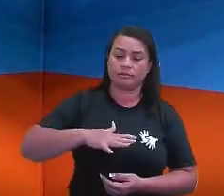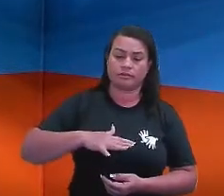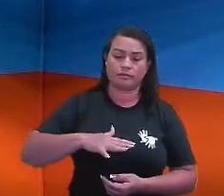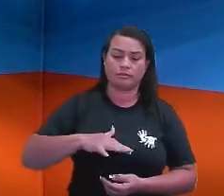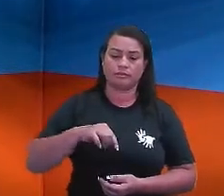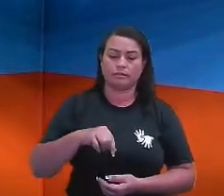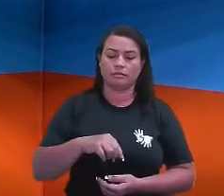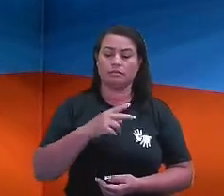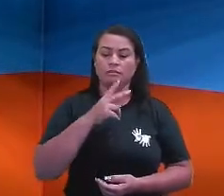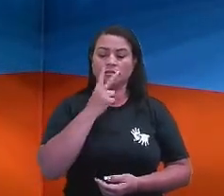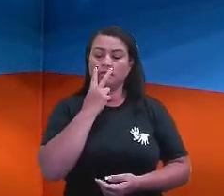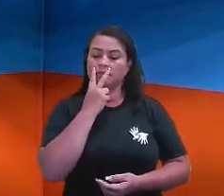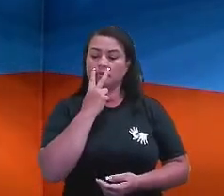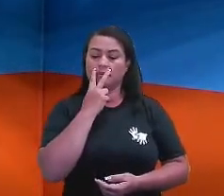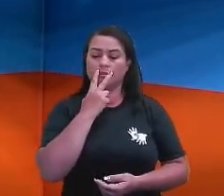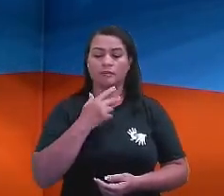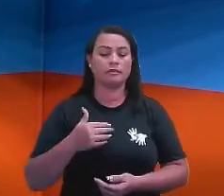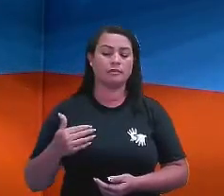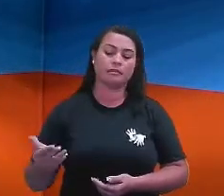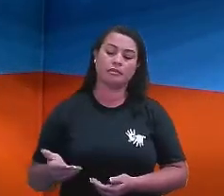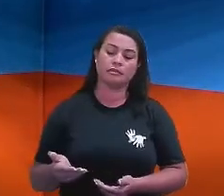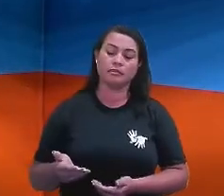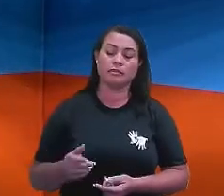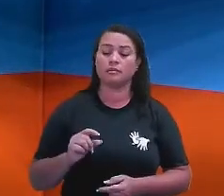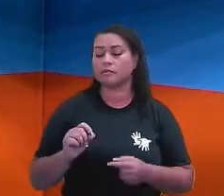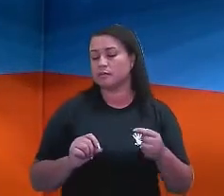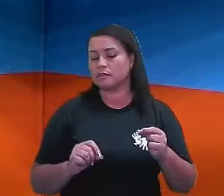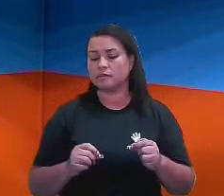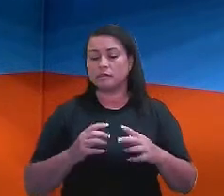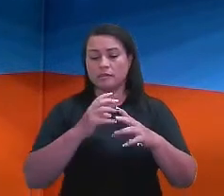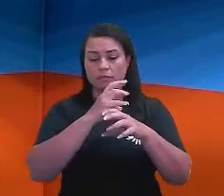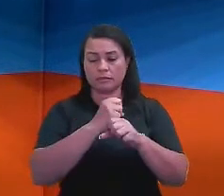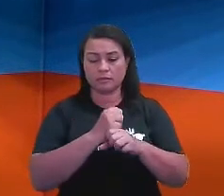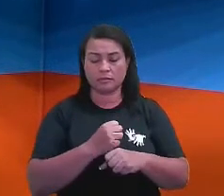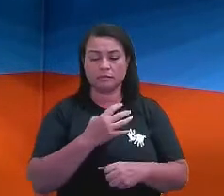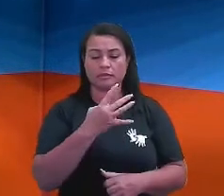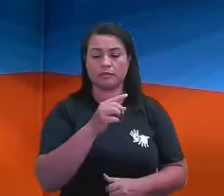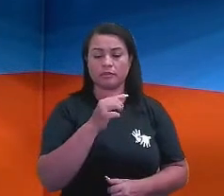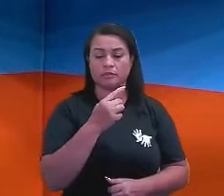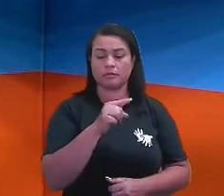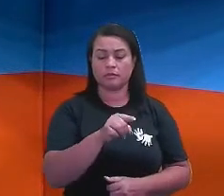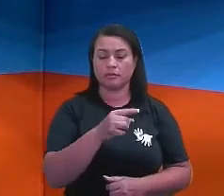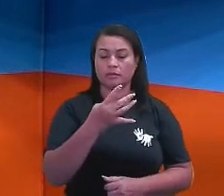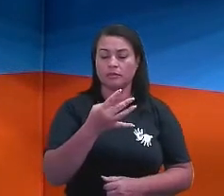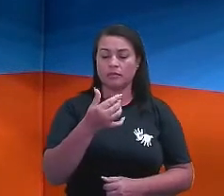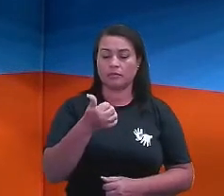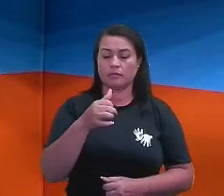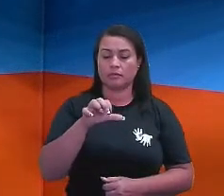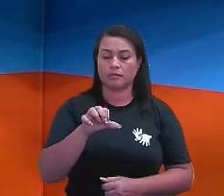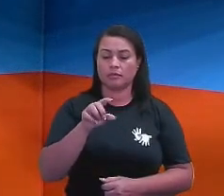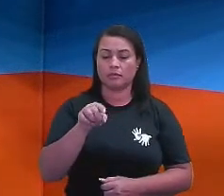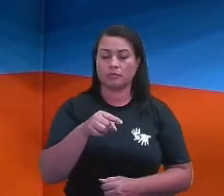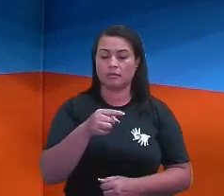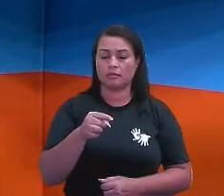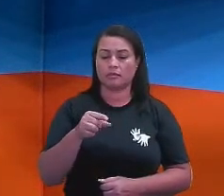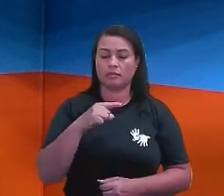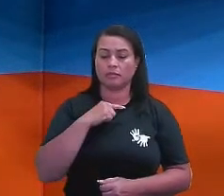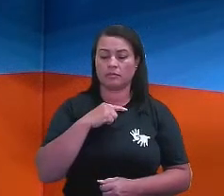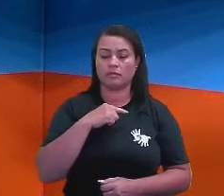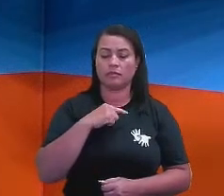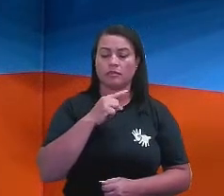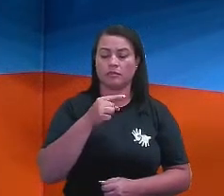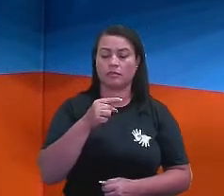do município de Vitória de Santo Antão hoje. Então, multiplicando 4.419 vezes X, eu tenho